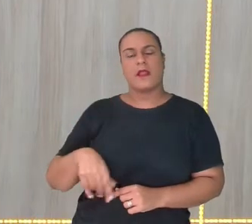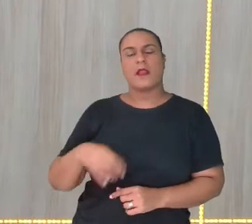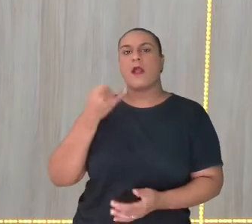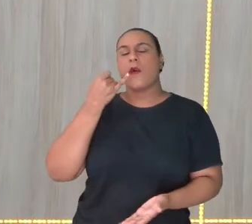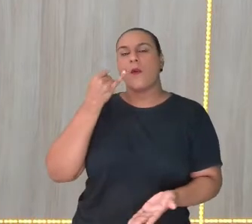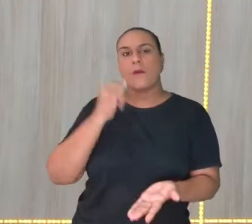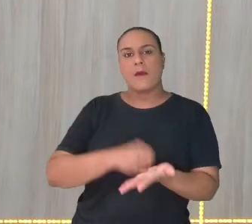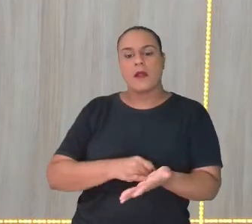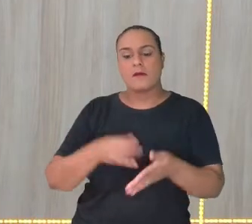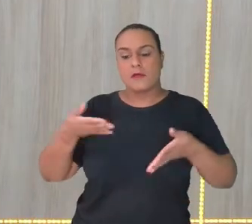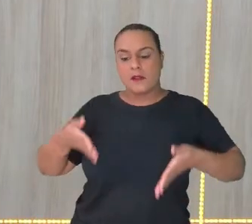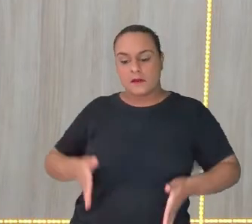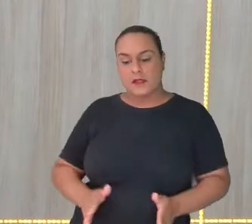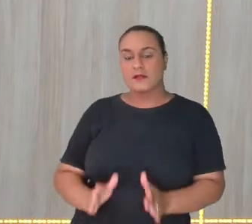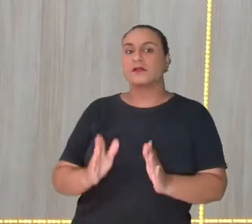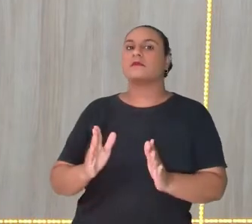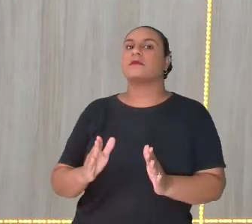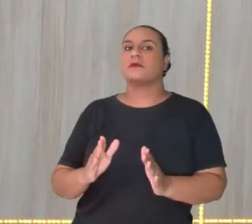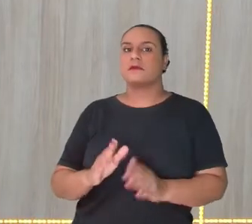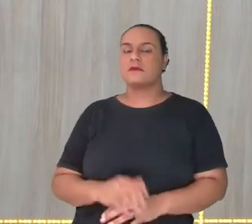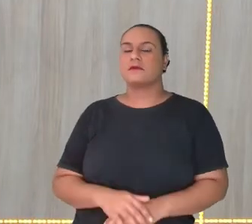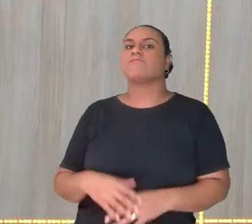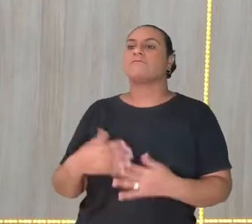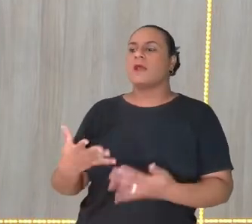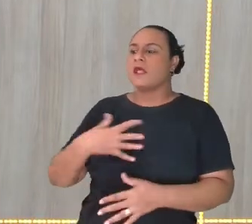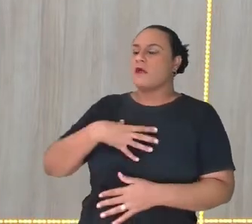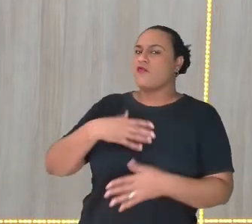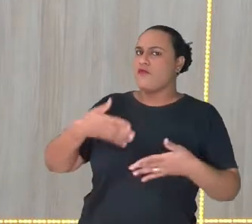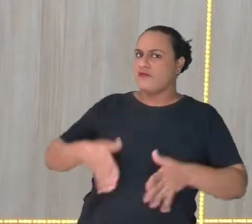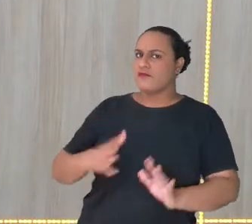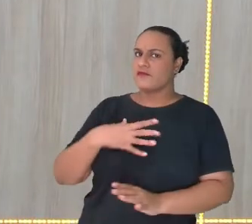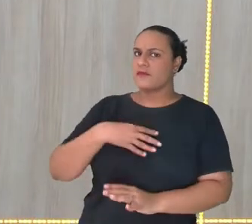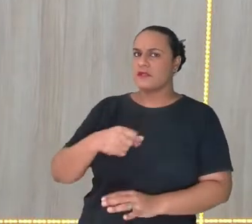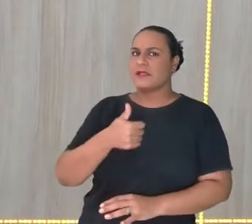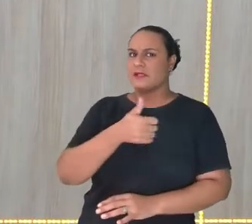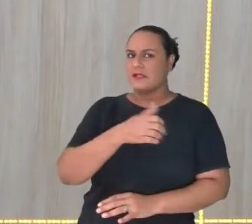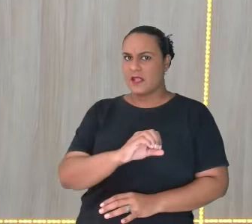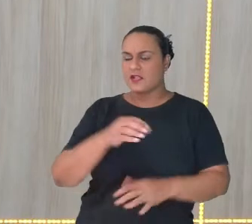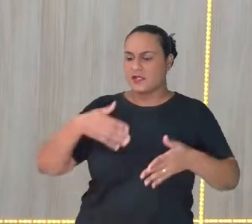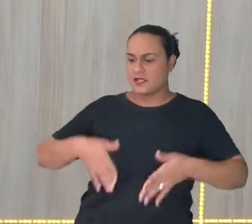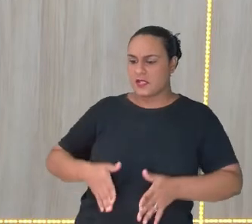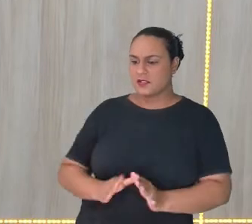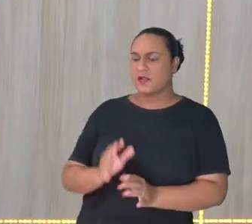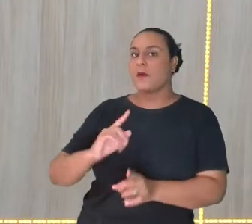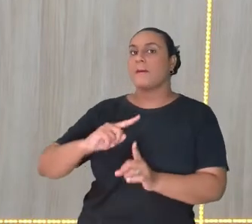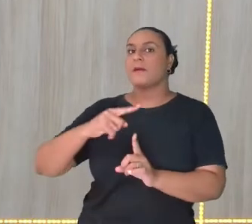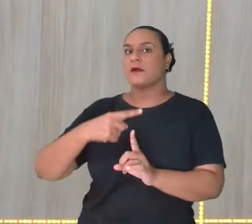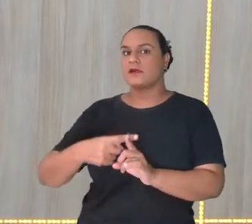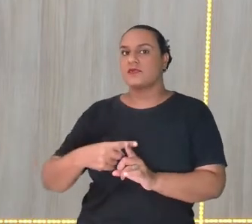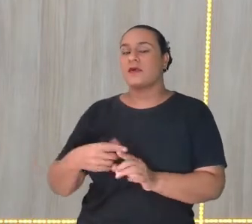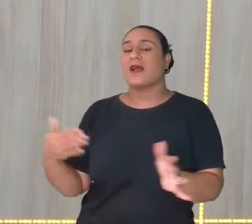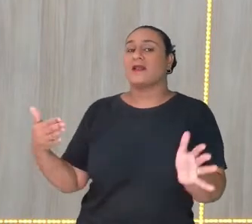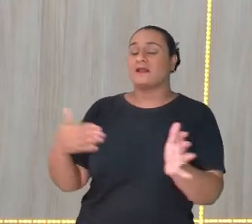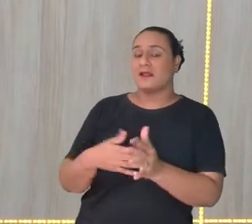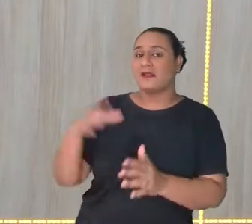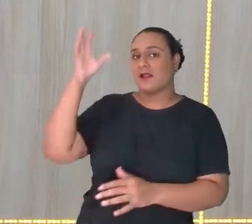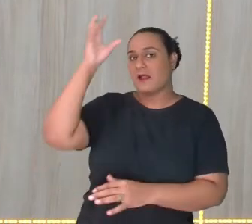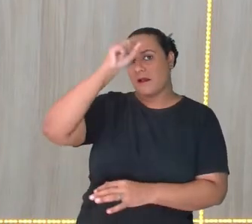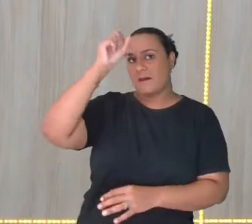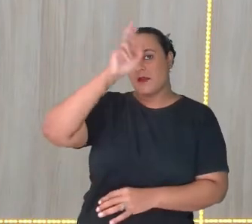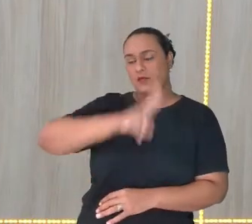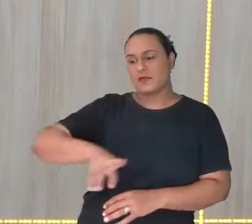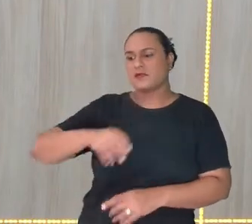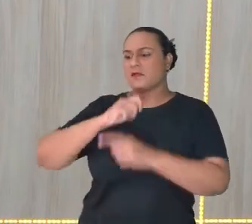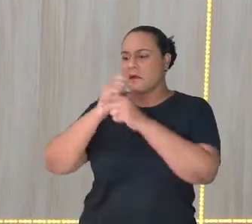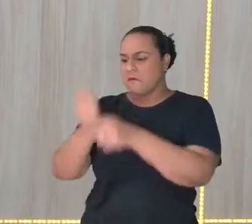pelo nascimento. Então, nasceu um guri, tem 10 filhos, nasceu mais um, até que ele aprenda a utilizar